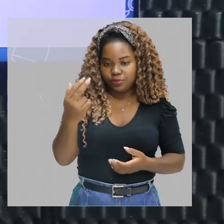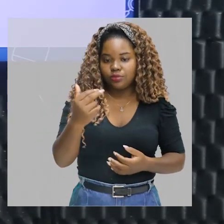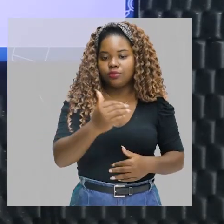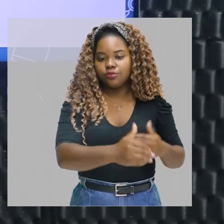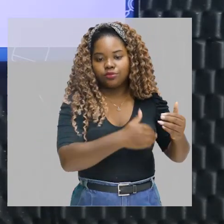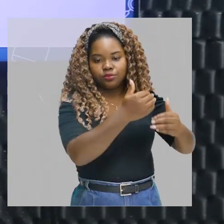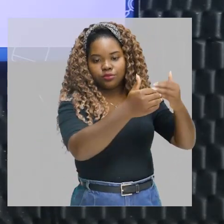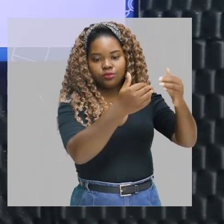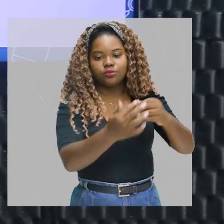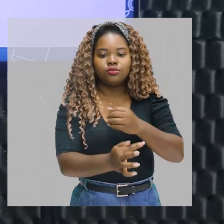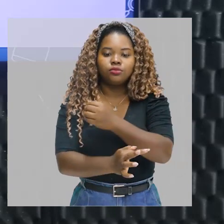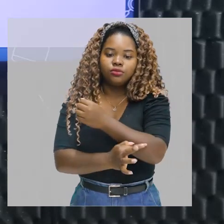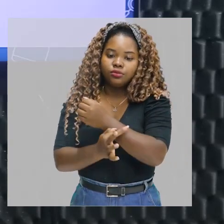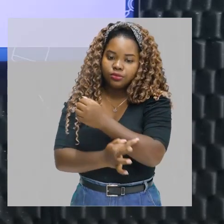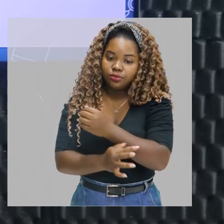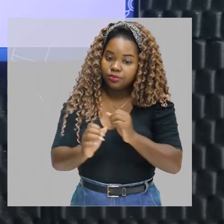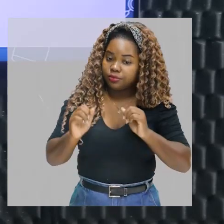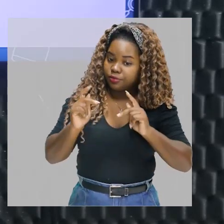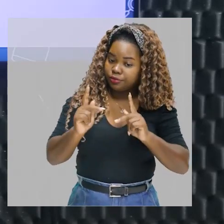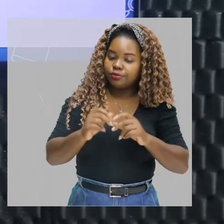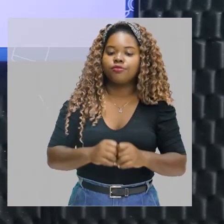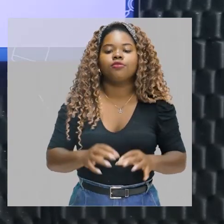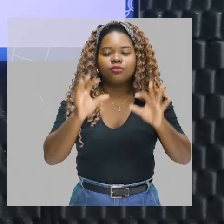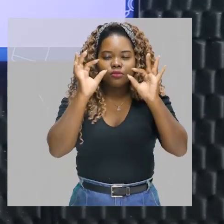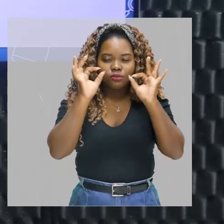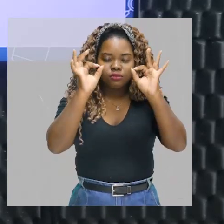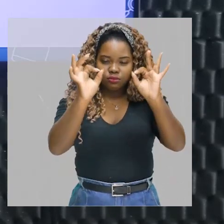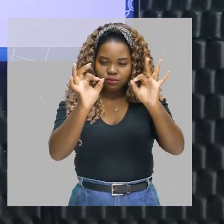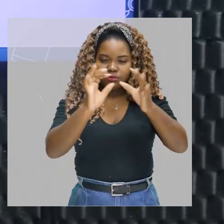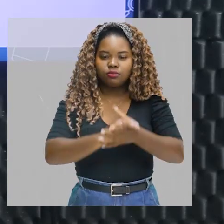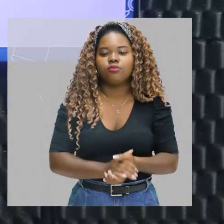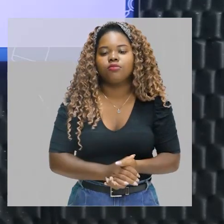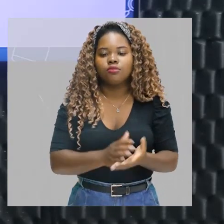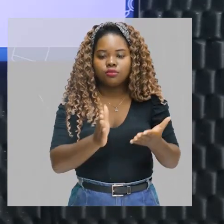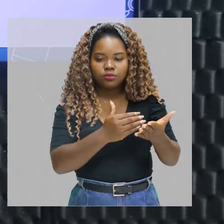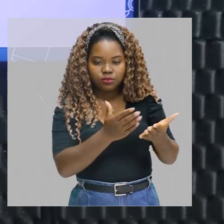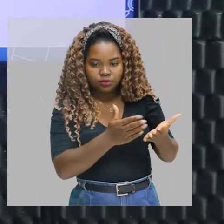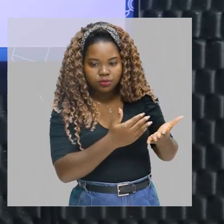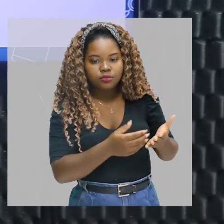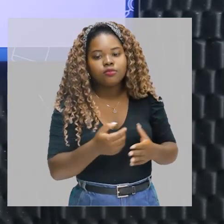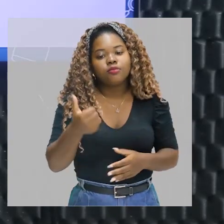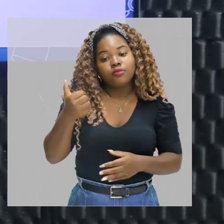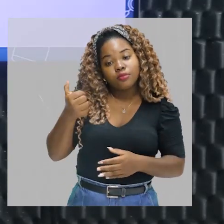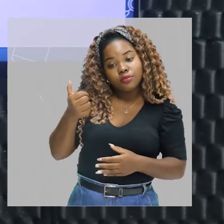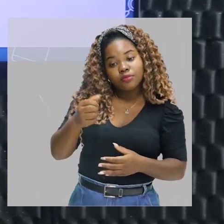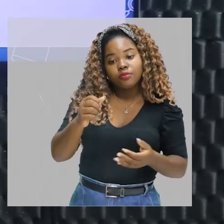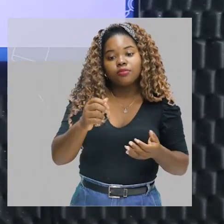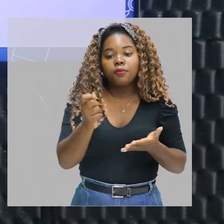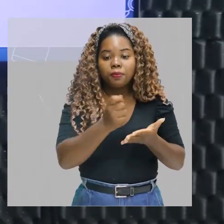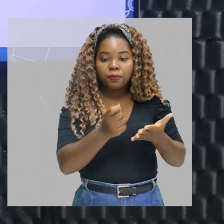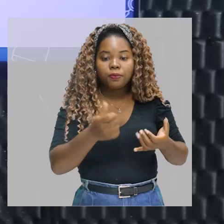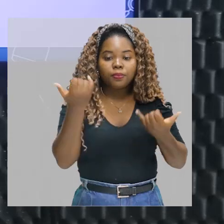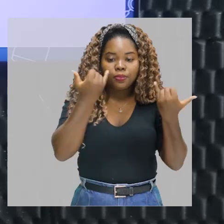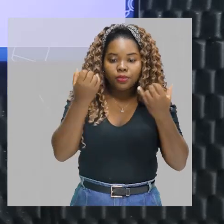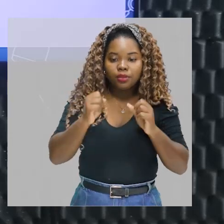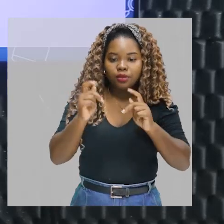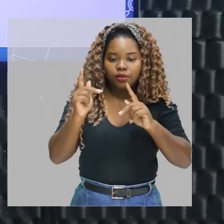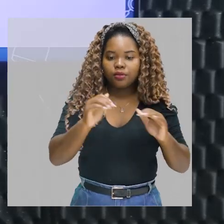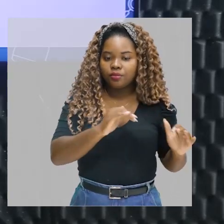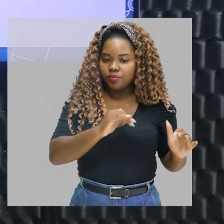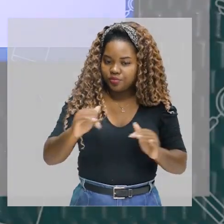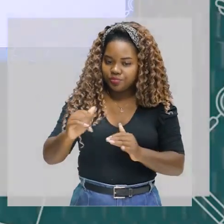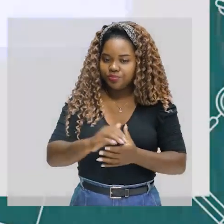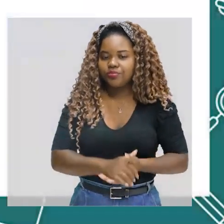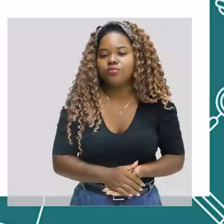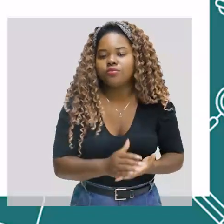evolução dos conceitos da física, tá ok? Então fica ligadinho aí, papel, caneta, faça suas anotações, que a aula é importantíssima, tá ok? Então